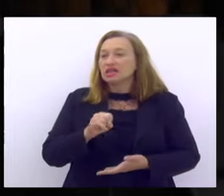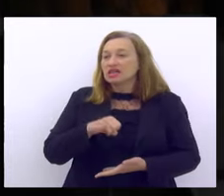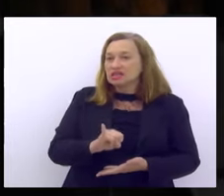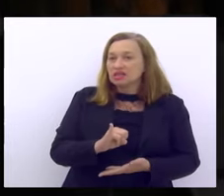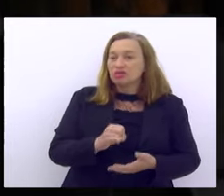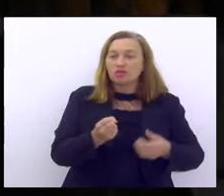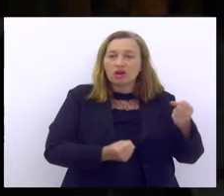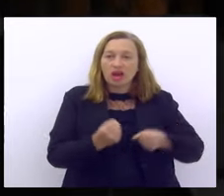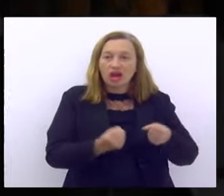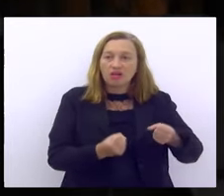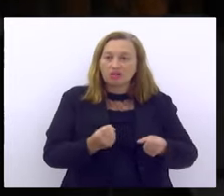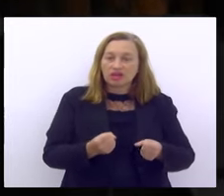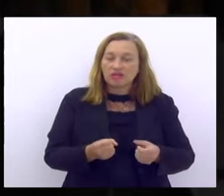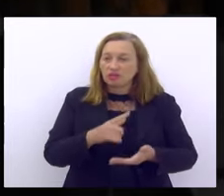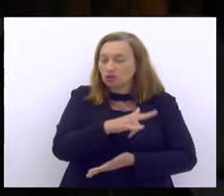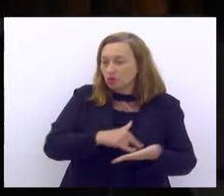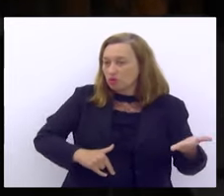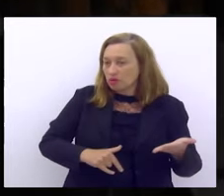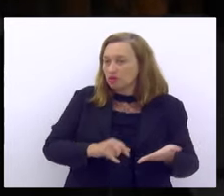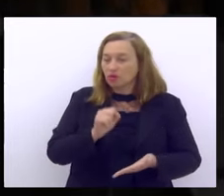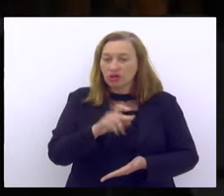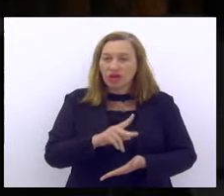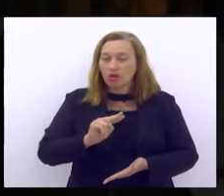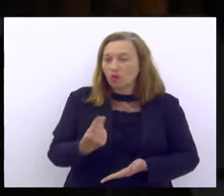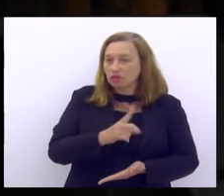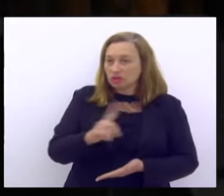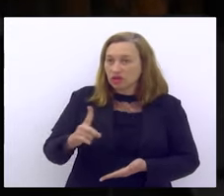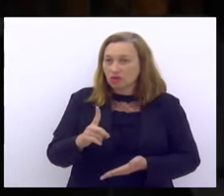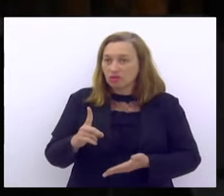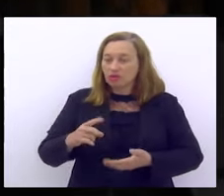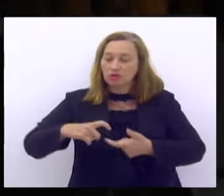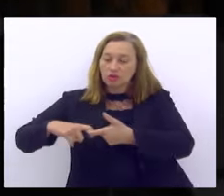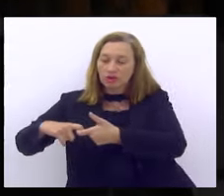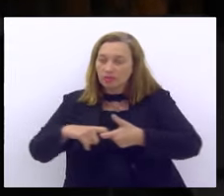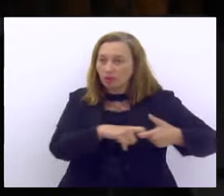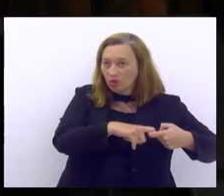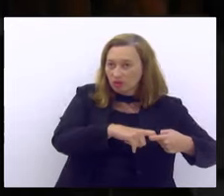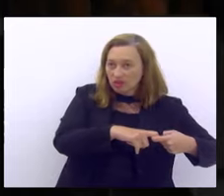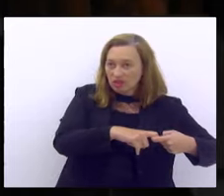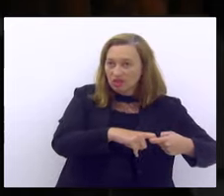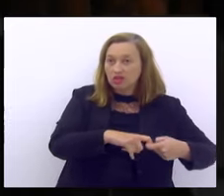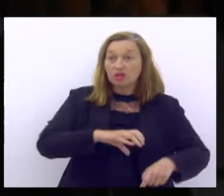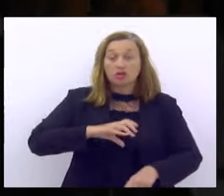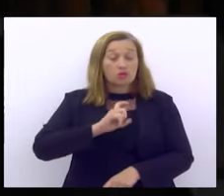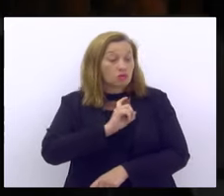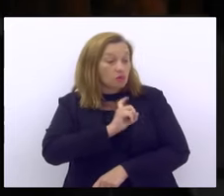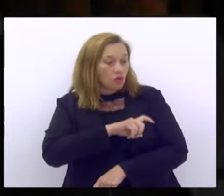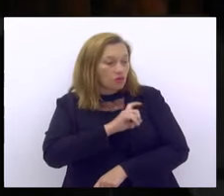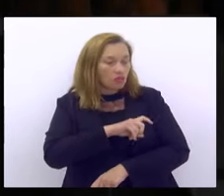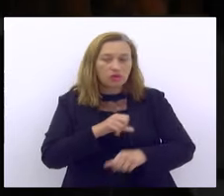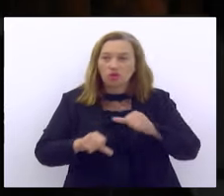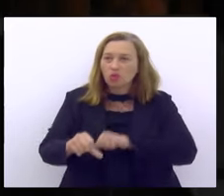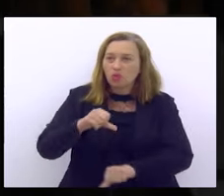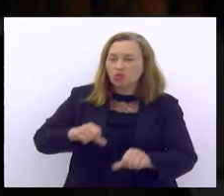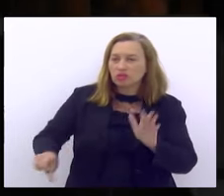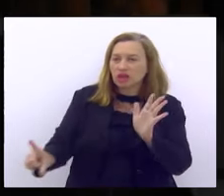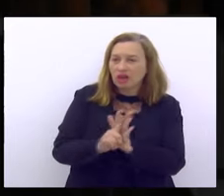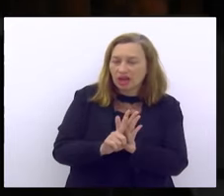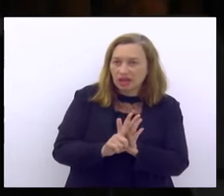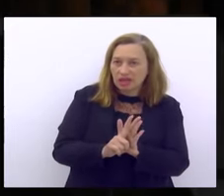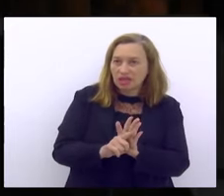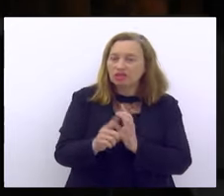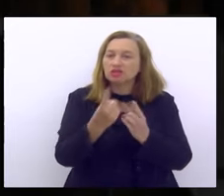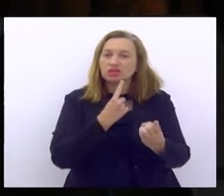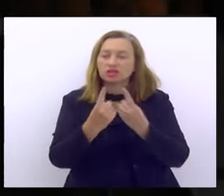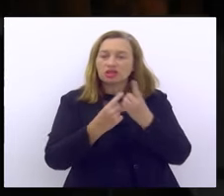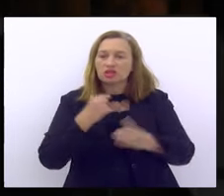dia, e colocavam o carro dessas pessoas em cima de reboques, covardemente, contrariando o que a legislação de trânsito